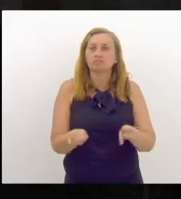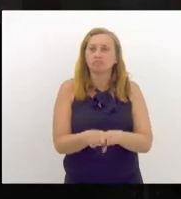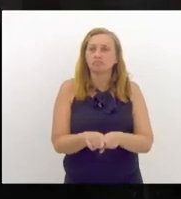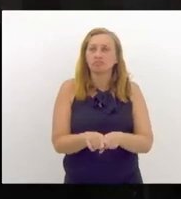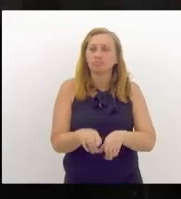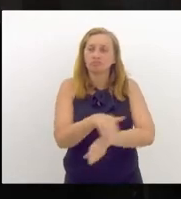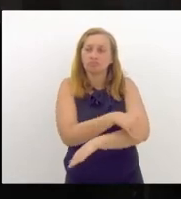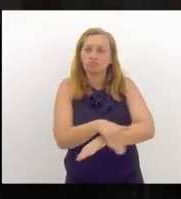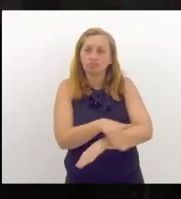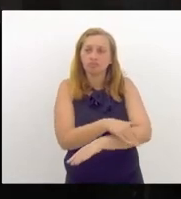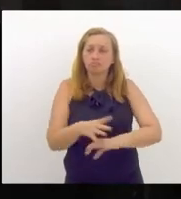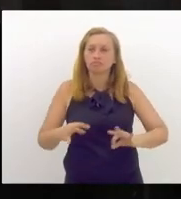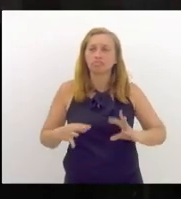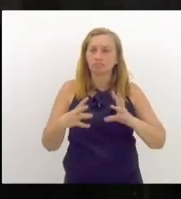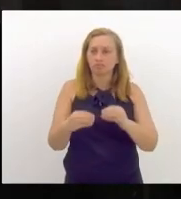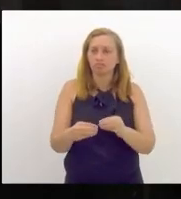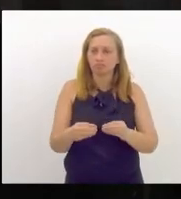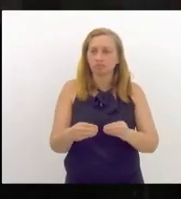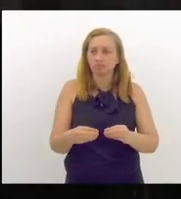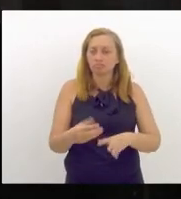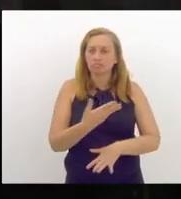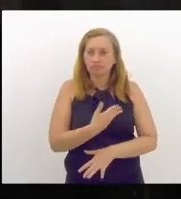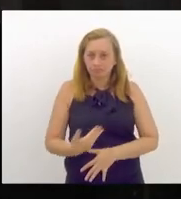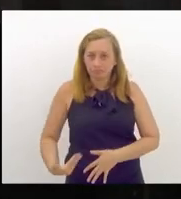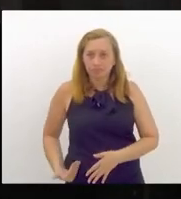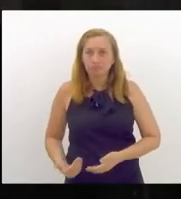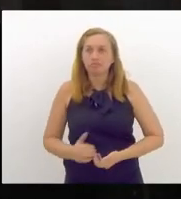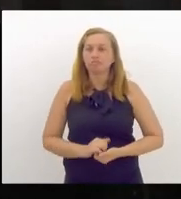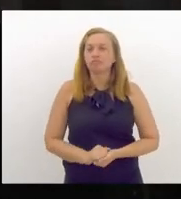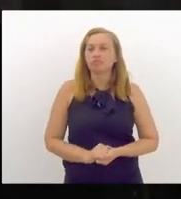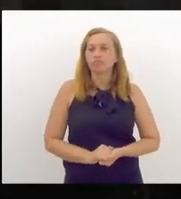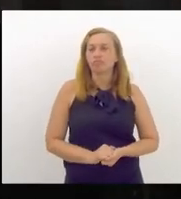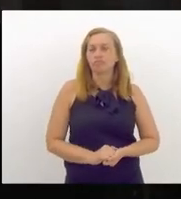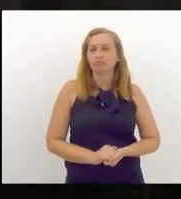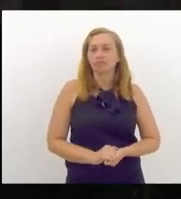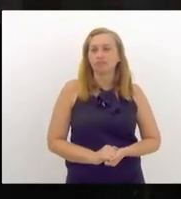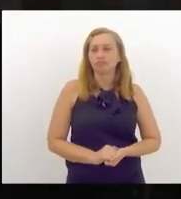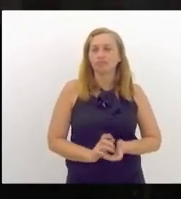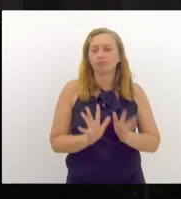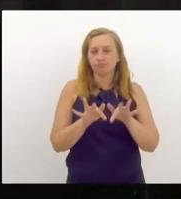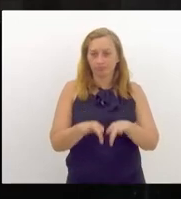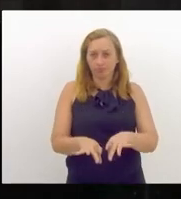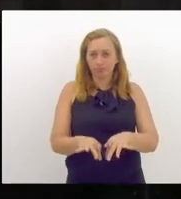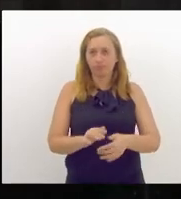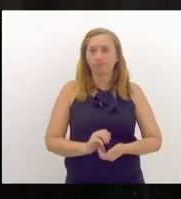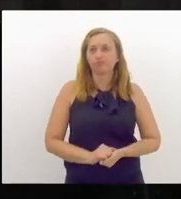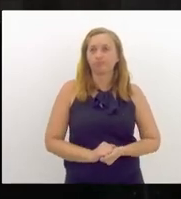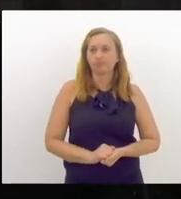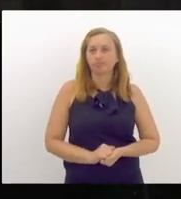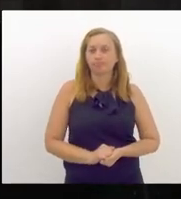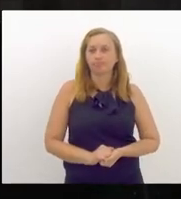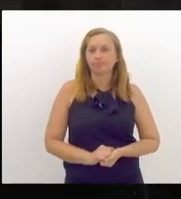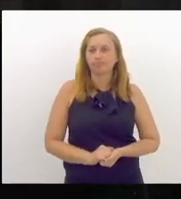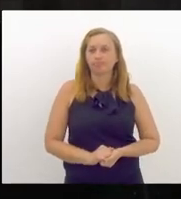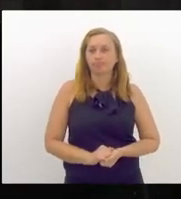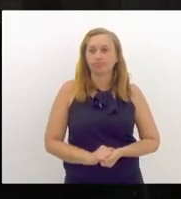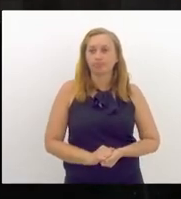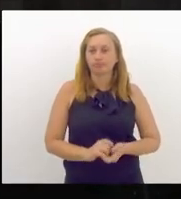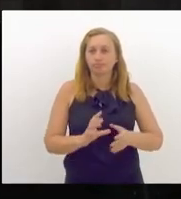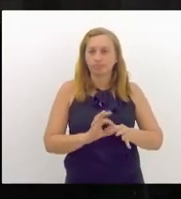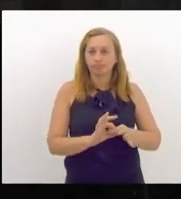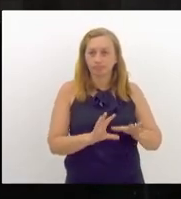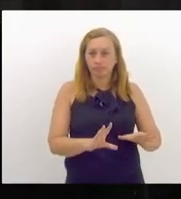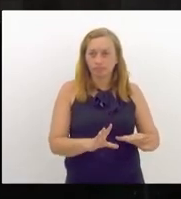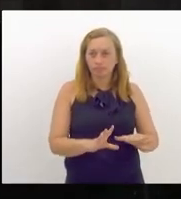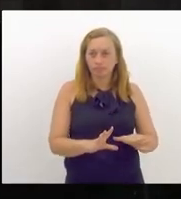todo governo todo governo que termina ele deixa um